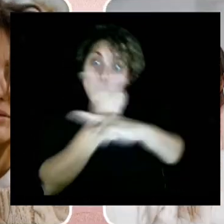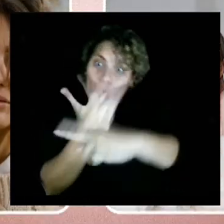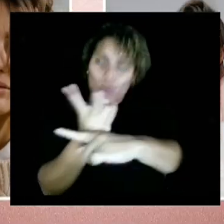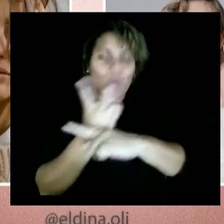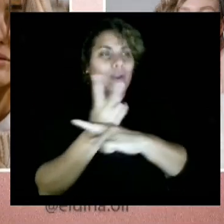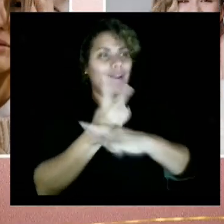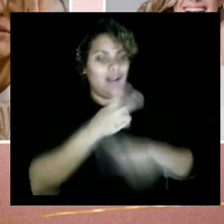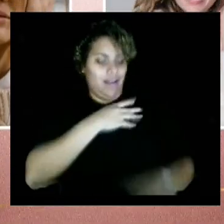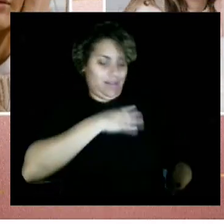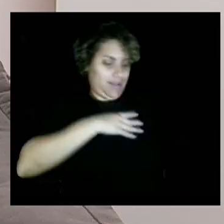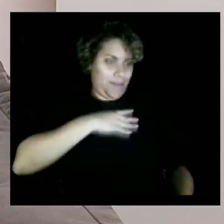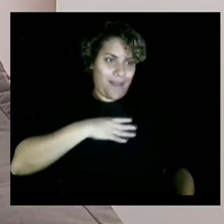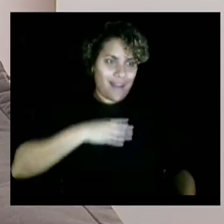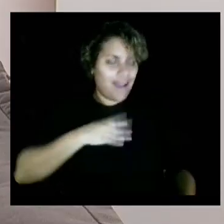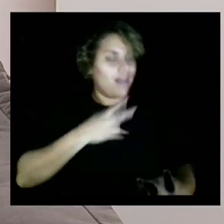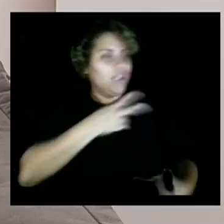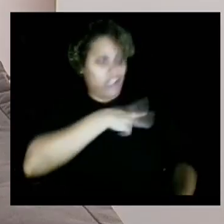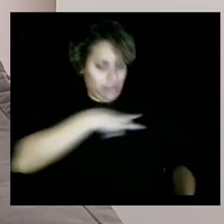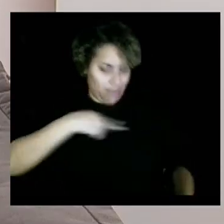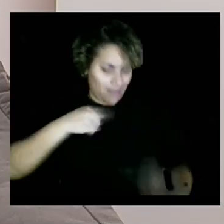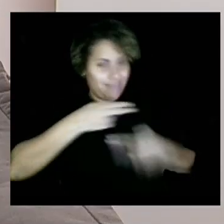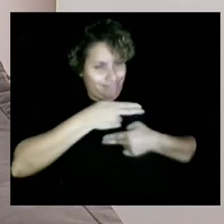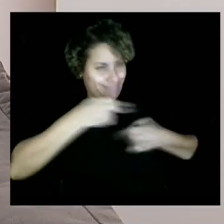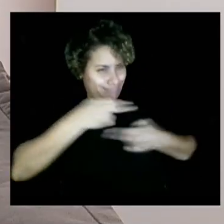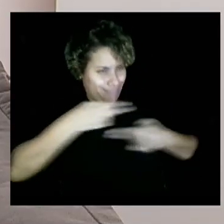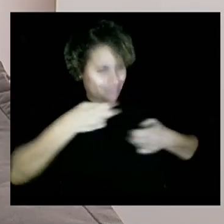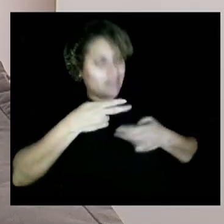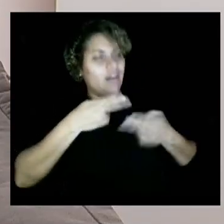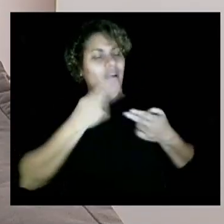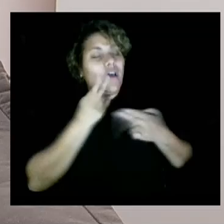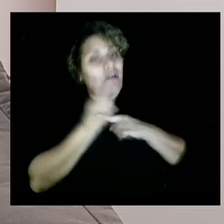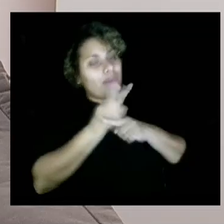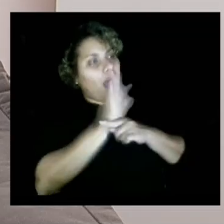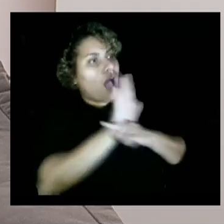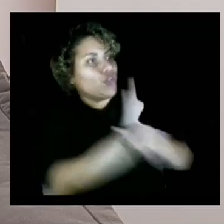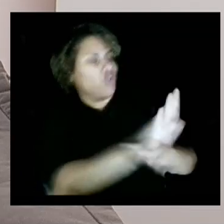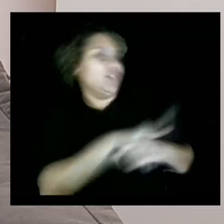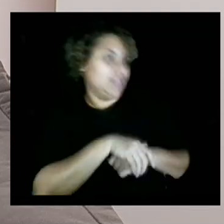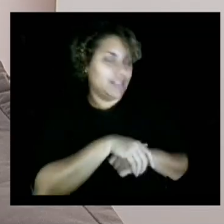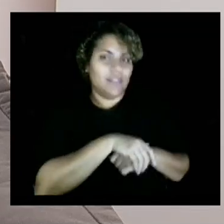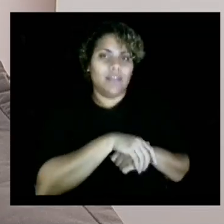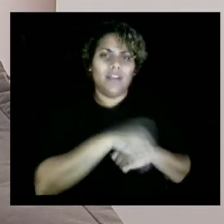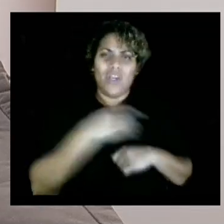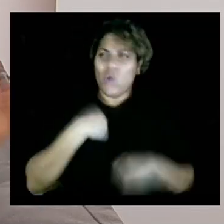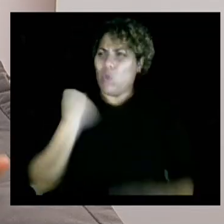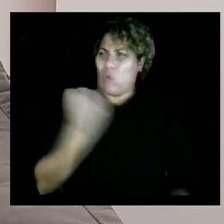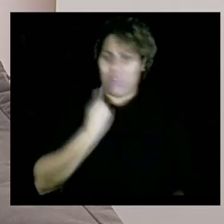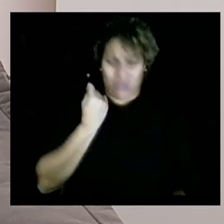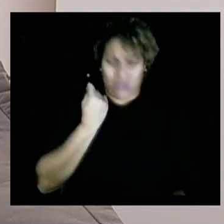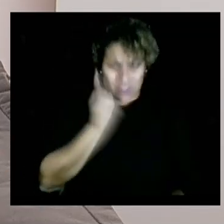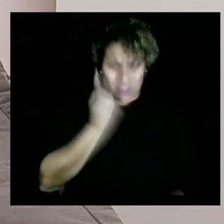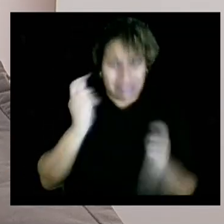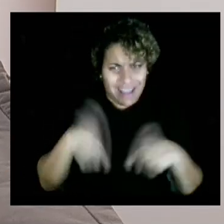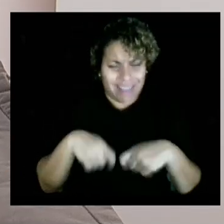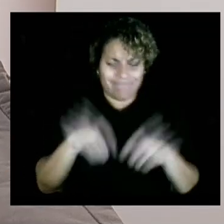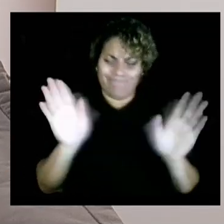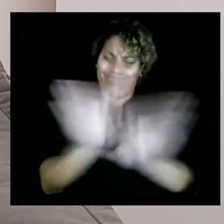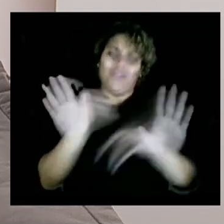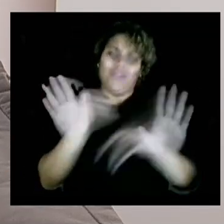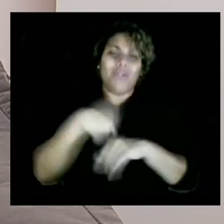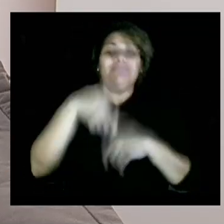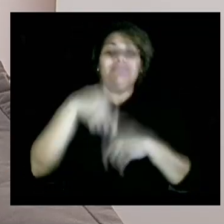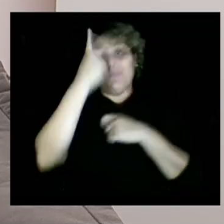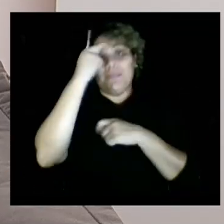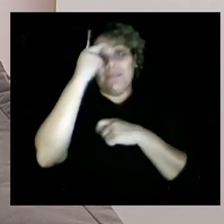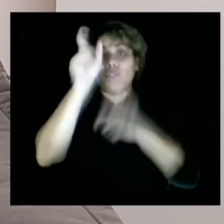para nós. Então, assim, nós nunca somos boas o suficiente sozinhas, nós precisamos de pessoas e precisamos buscar.